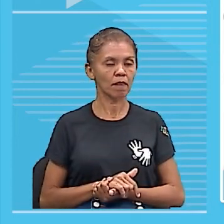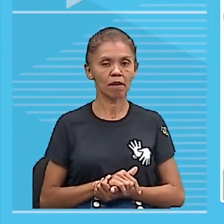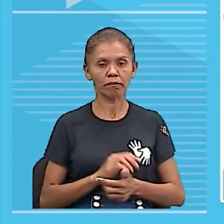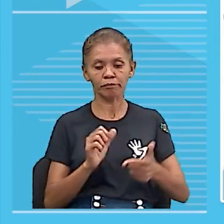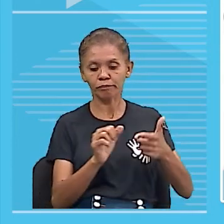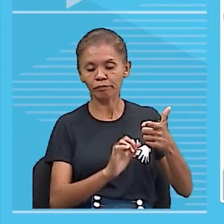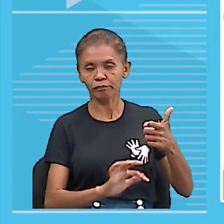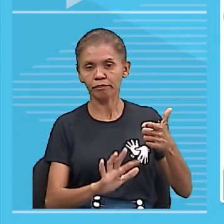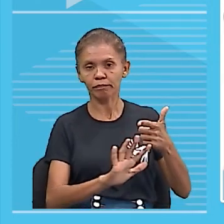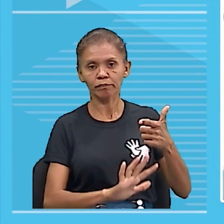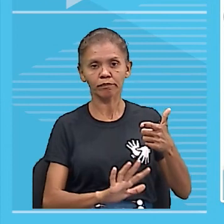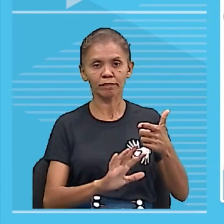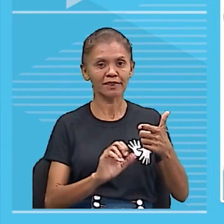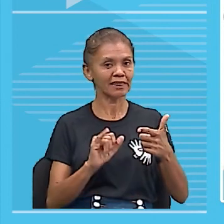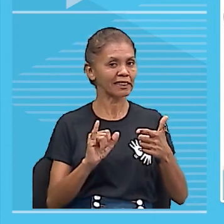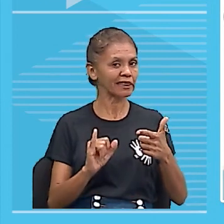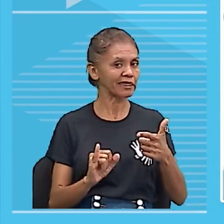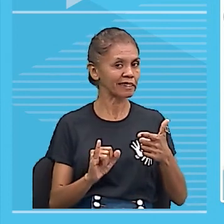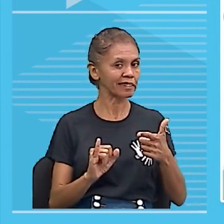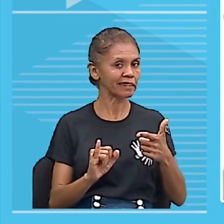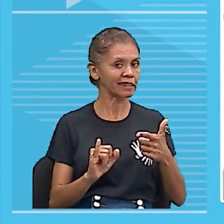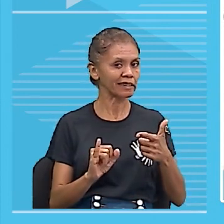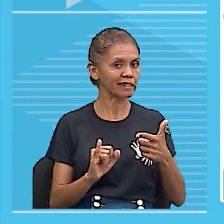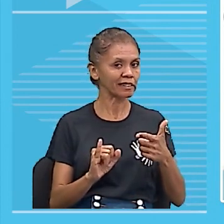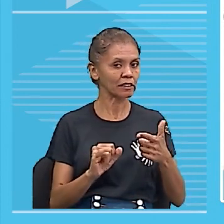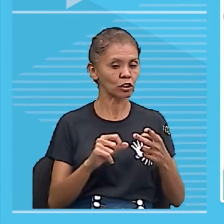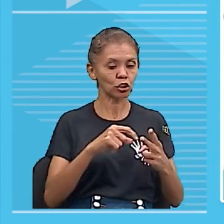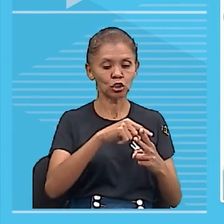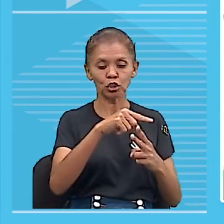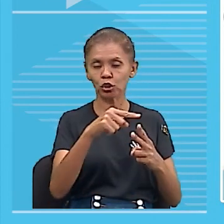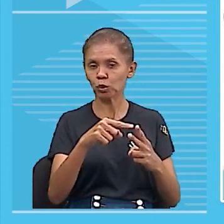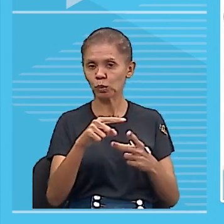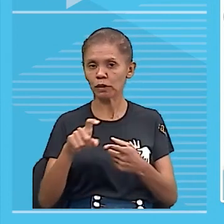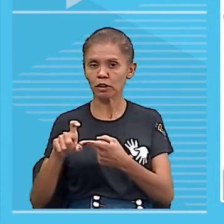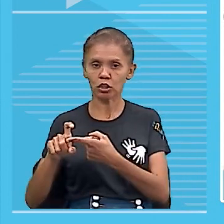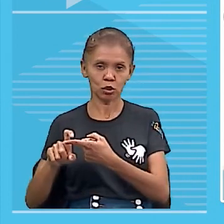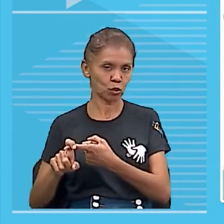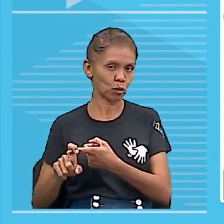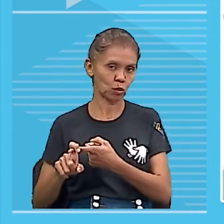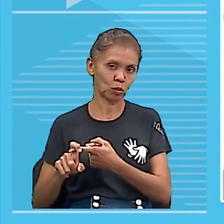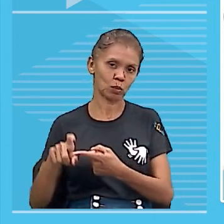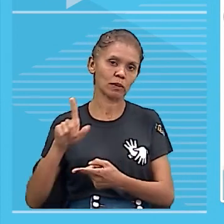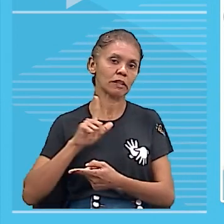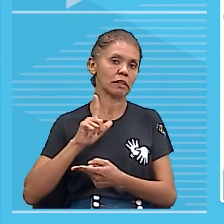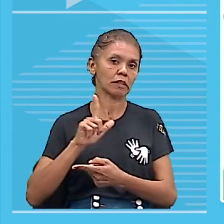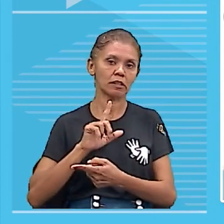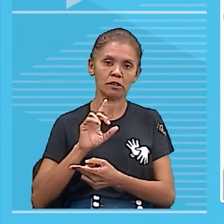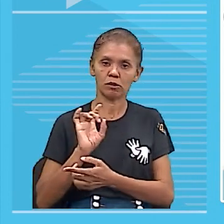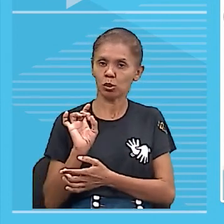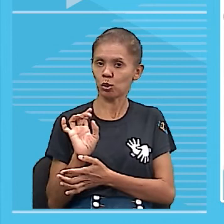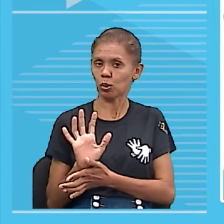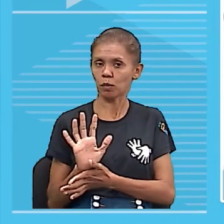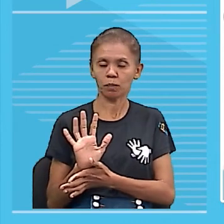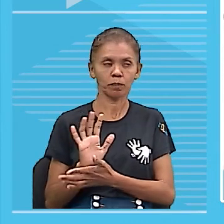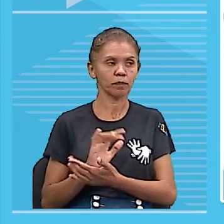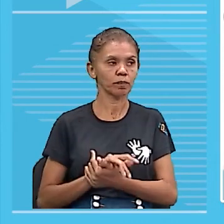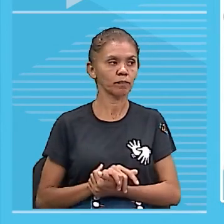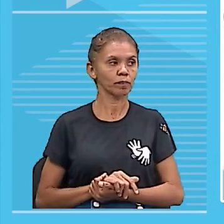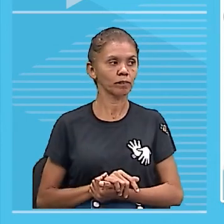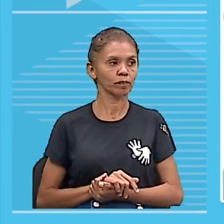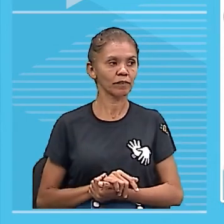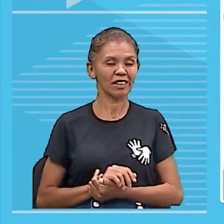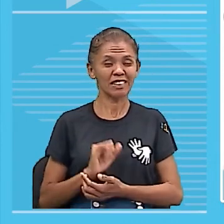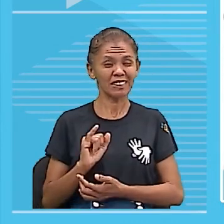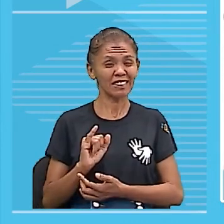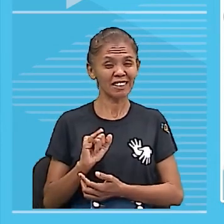quando eu tenho apenas dois resistores apenas dois resistores E se eu